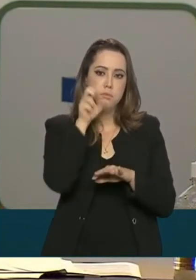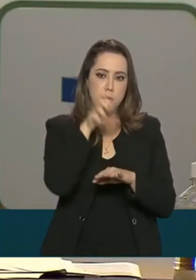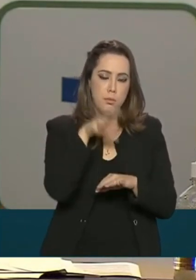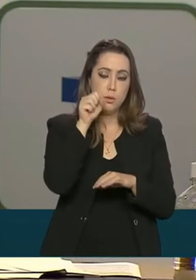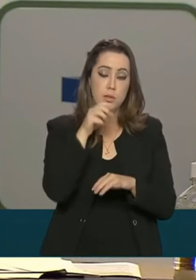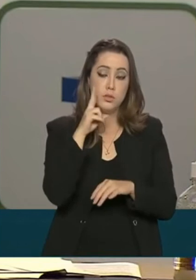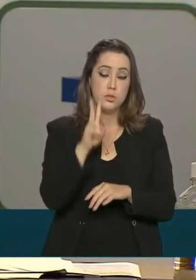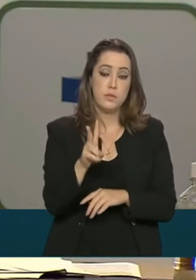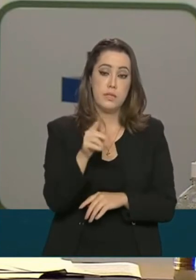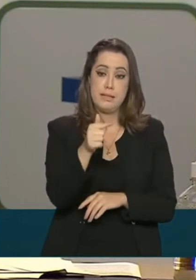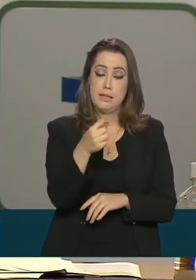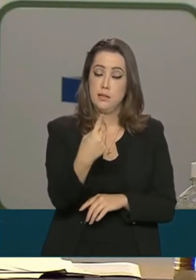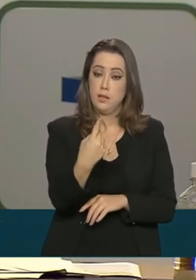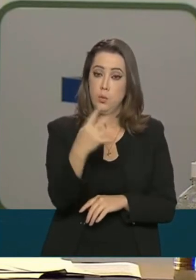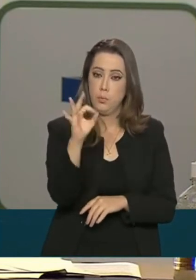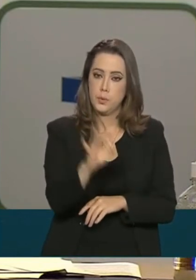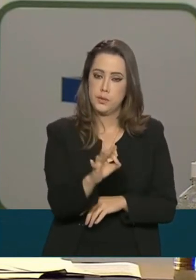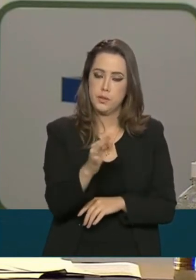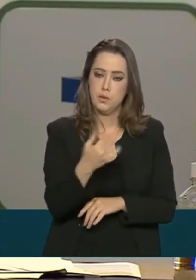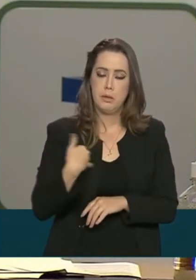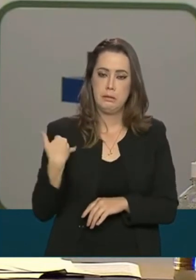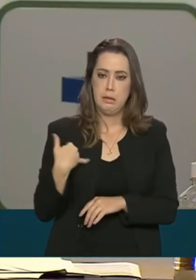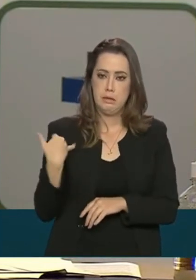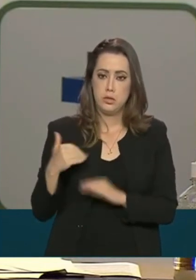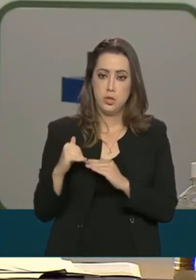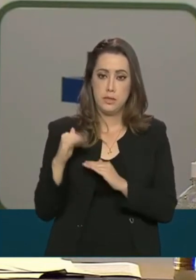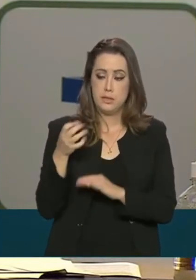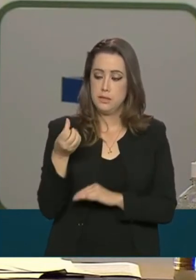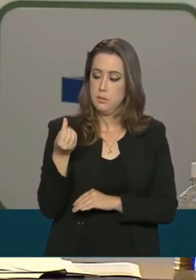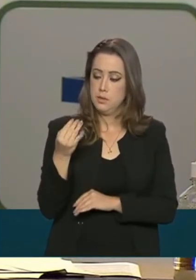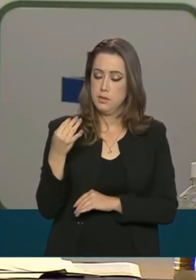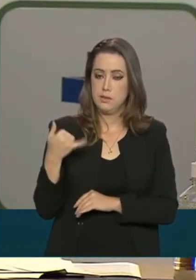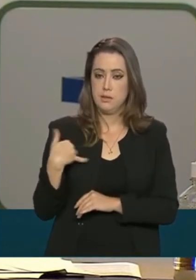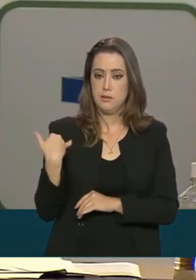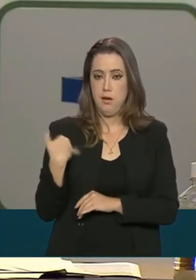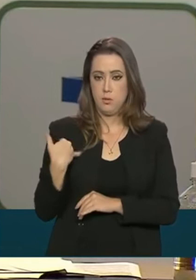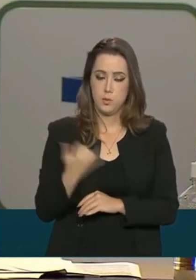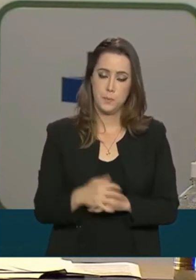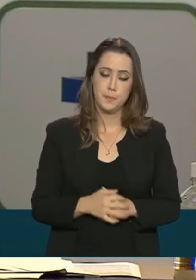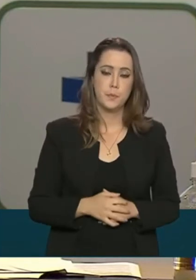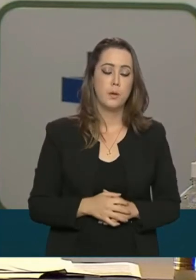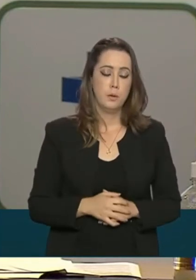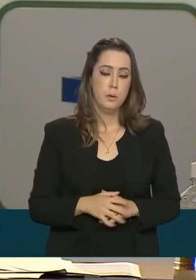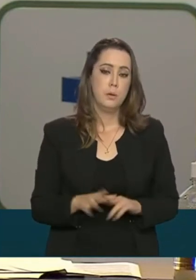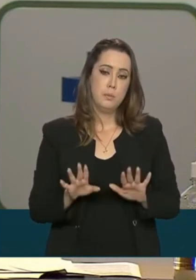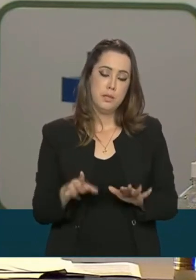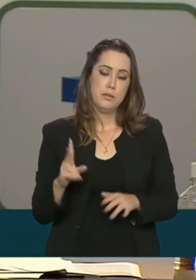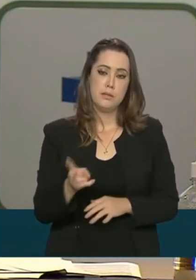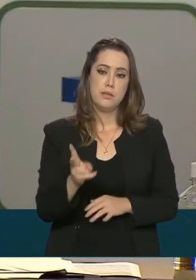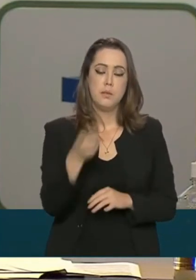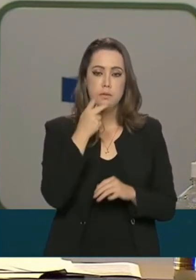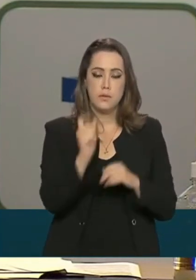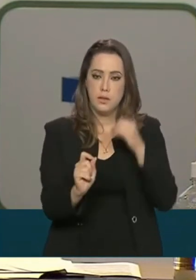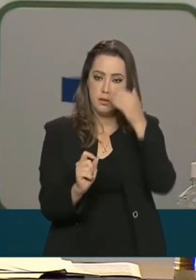71%, né, representa com a faixa etária acima de 60 anos, né, embora como já tenho dito semana